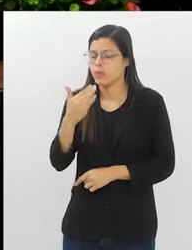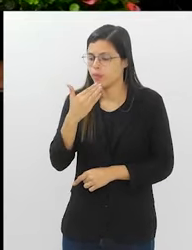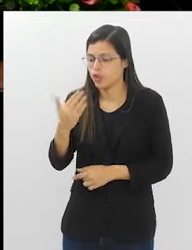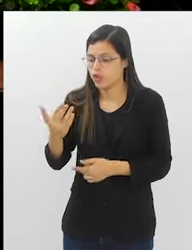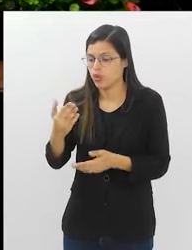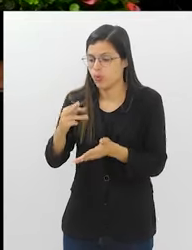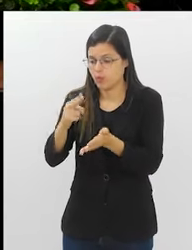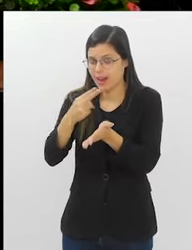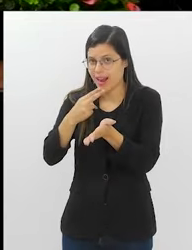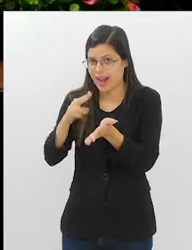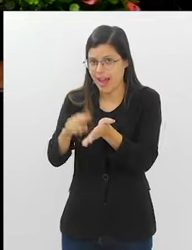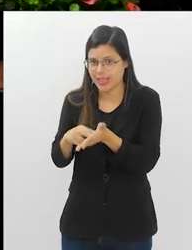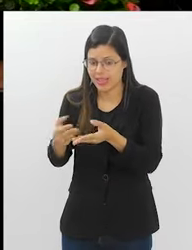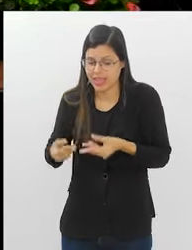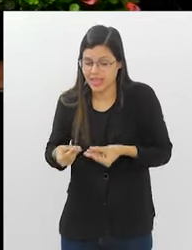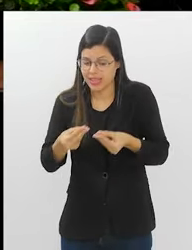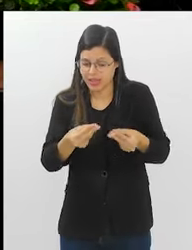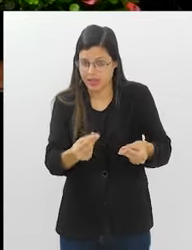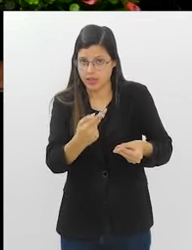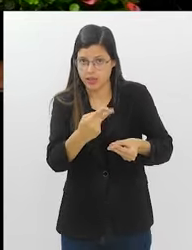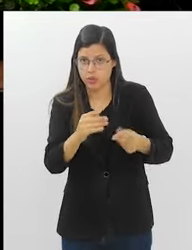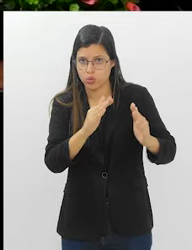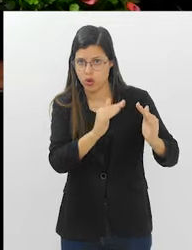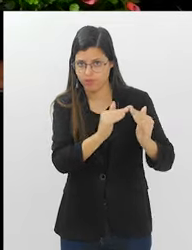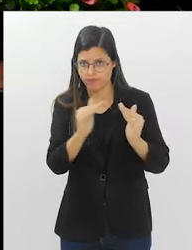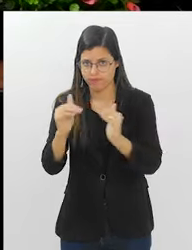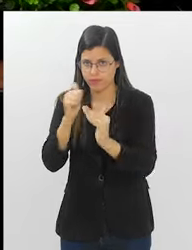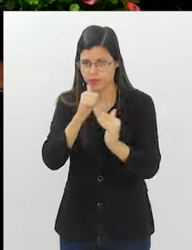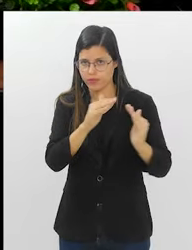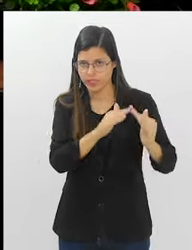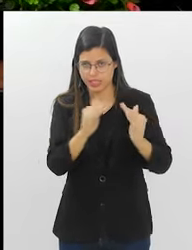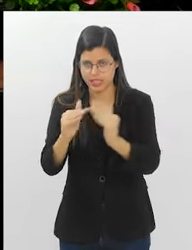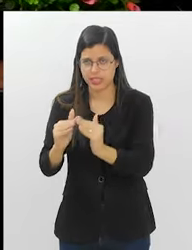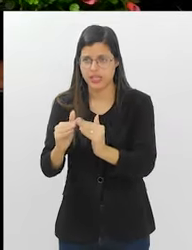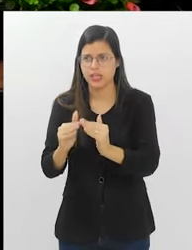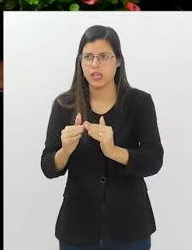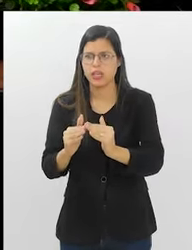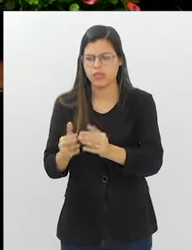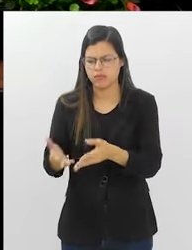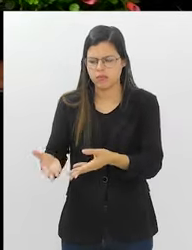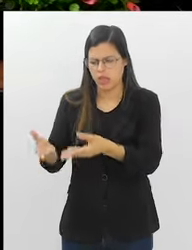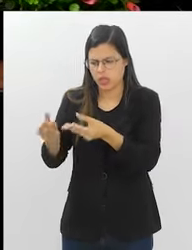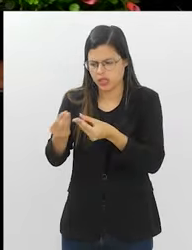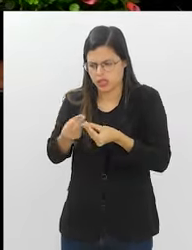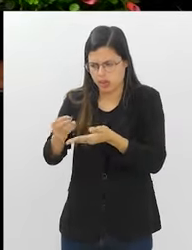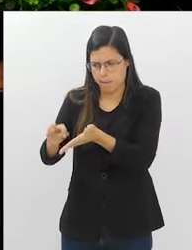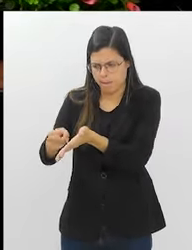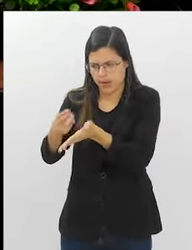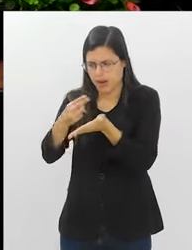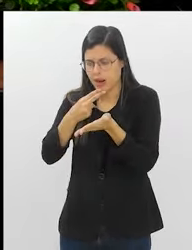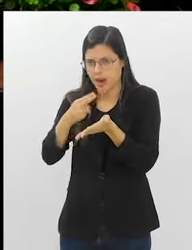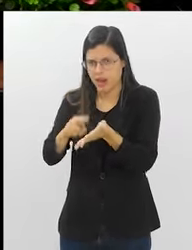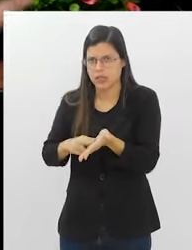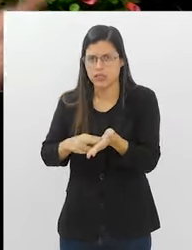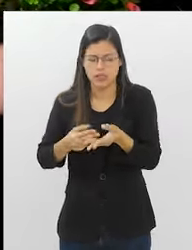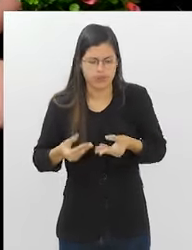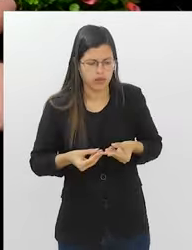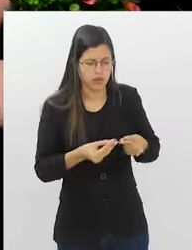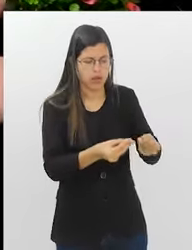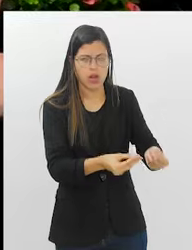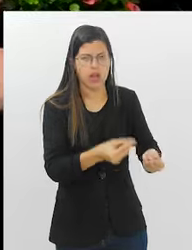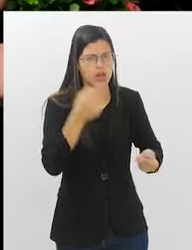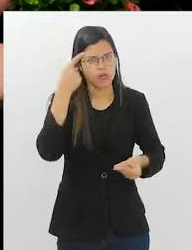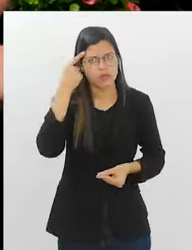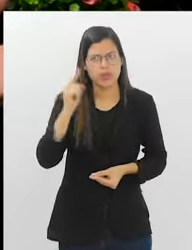vizinha dele. Olha só o fenômeno. A vizinha dele, e ele entrega, ele recebe a carta, entrega a vizinha dele. Ele disse que nem